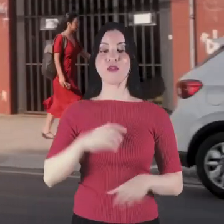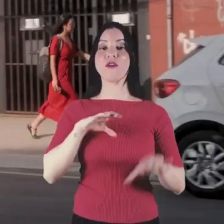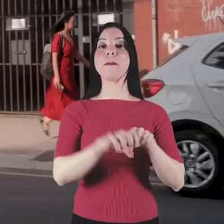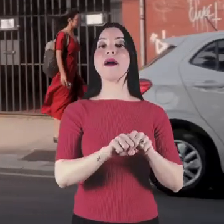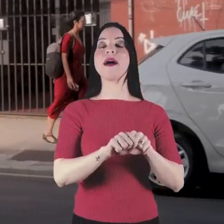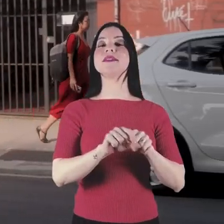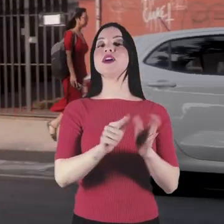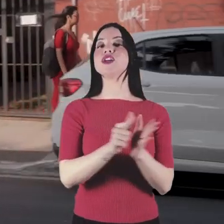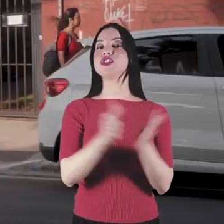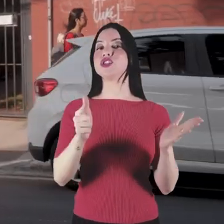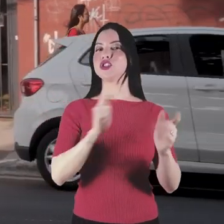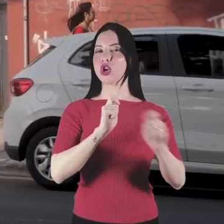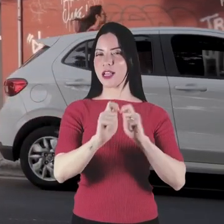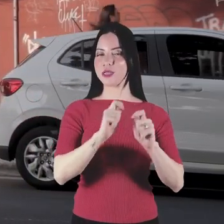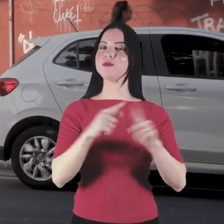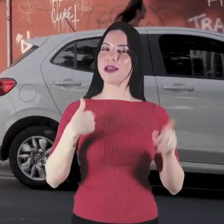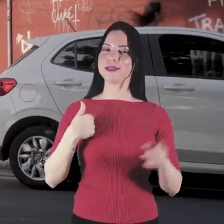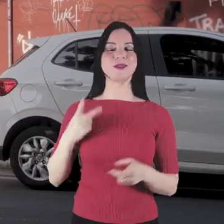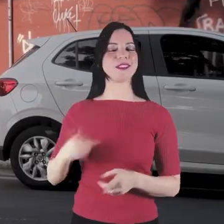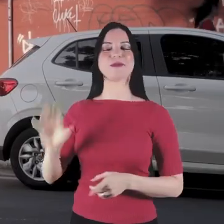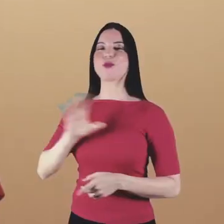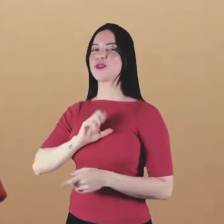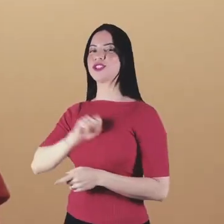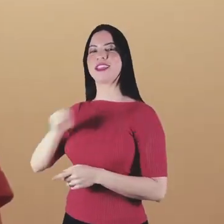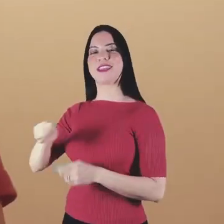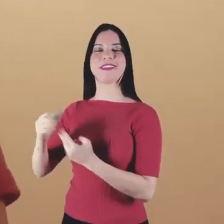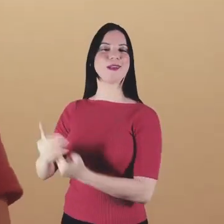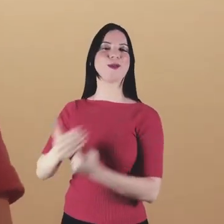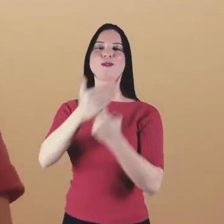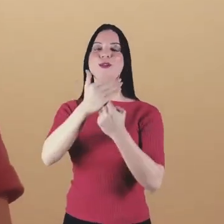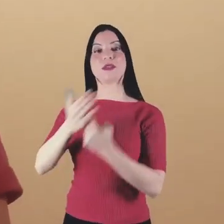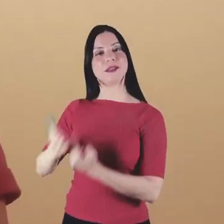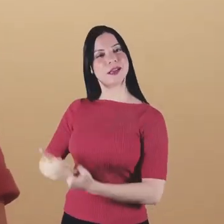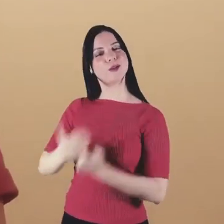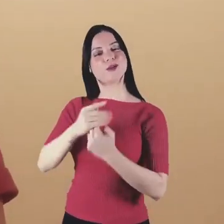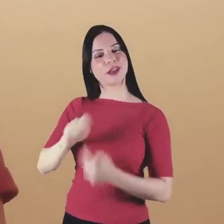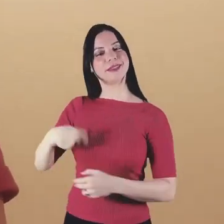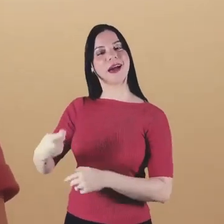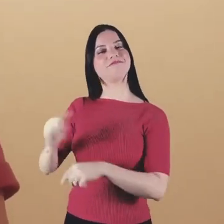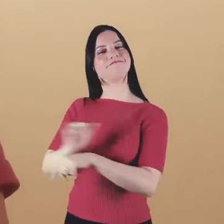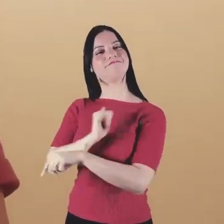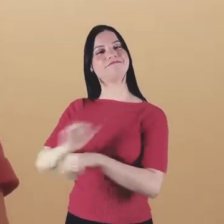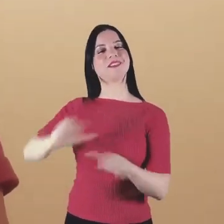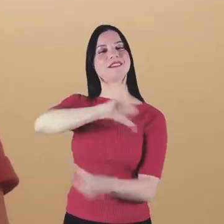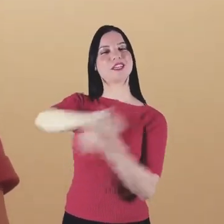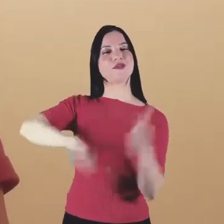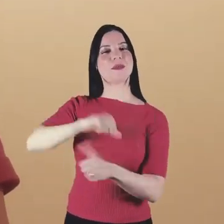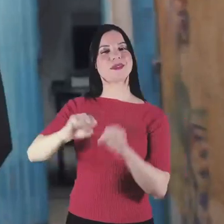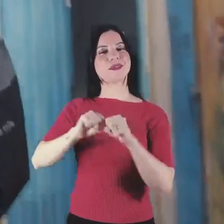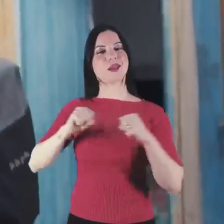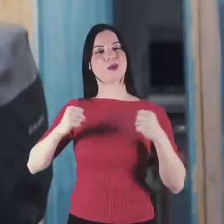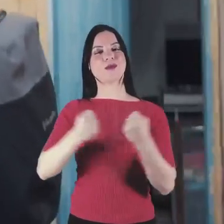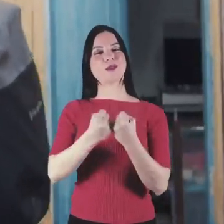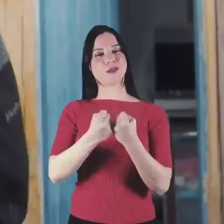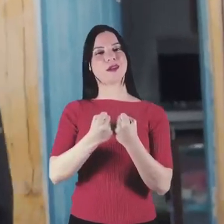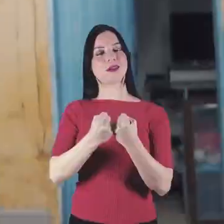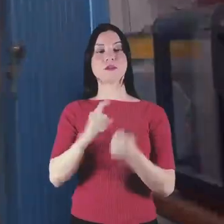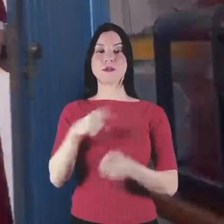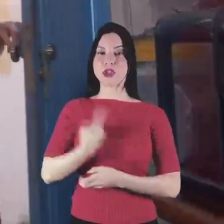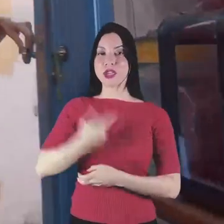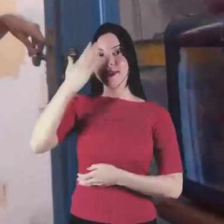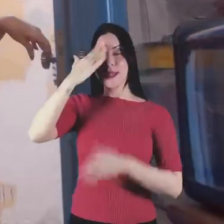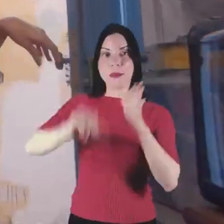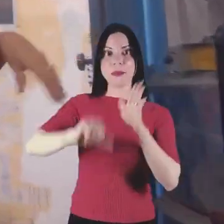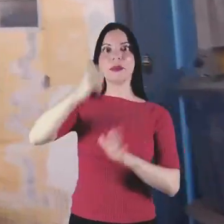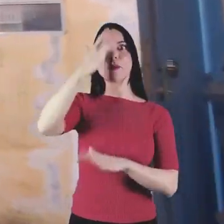Sou jornalista de formação, mas sempre gostei muito de tecnologia, sempre vi na tecnologia uma ferramenta de transformação do mundo.